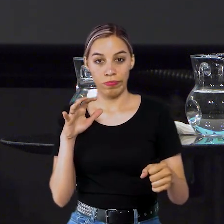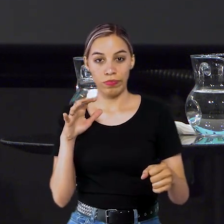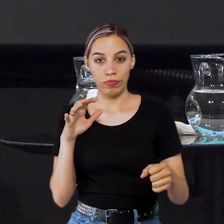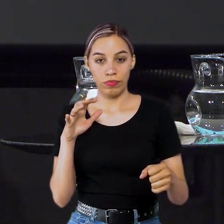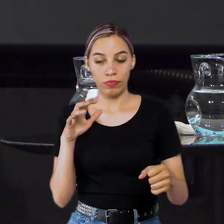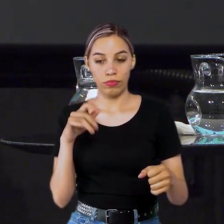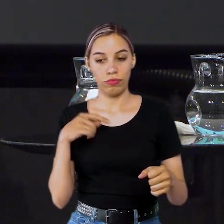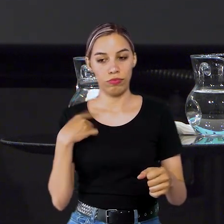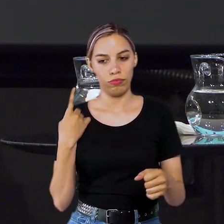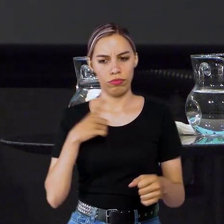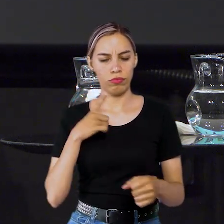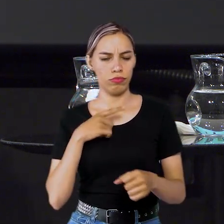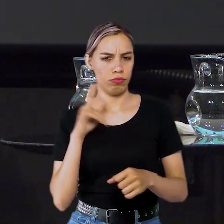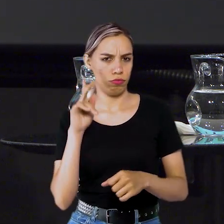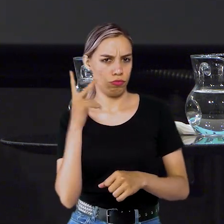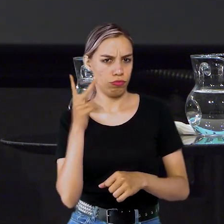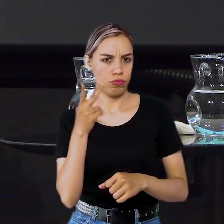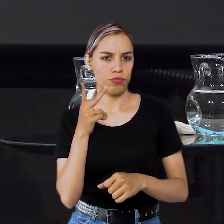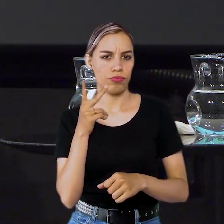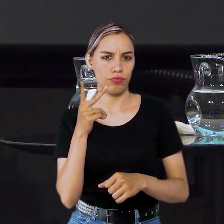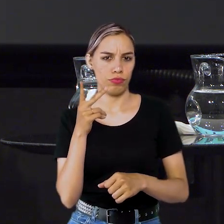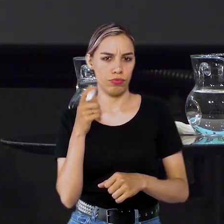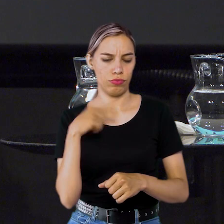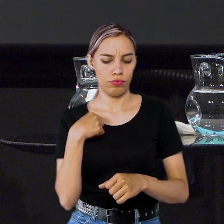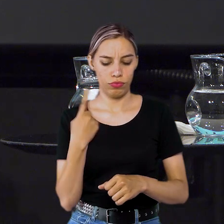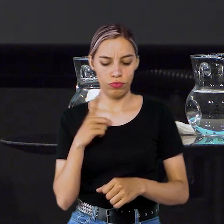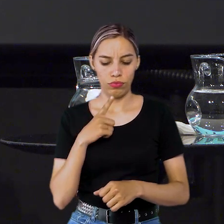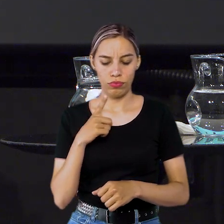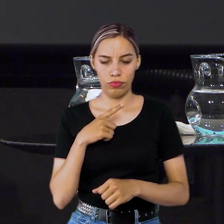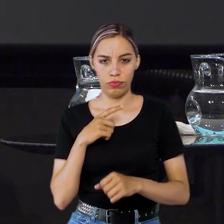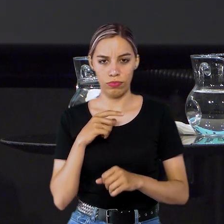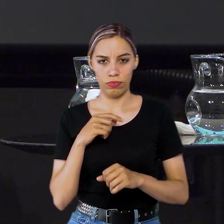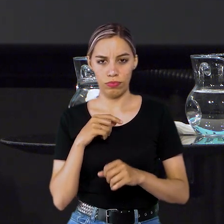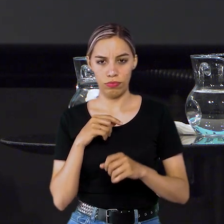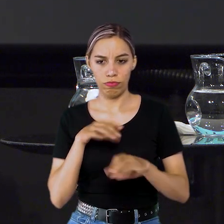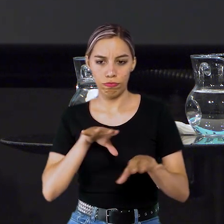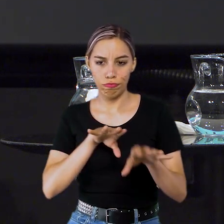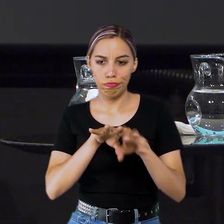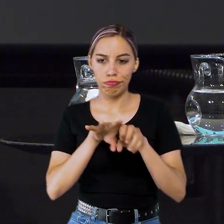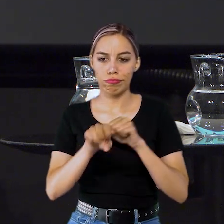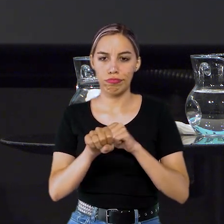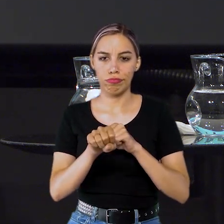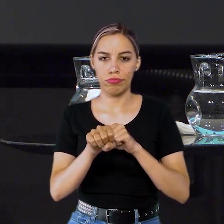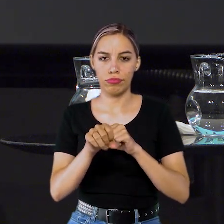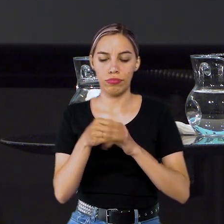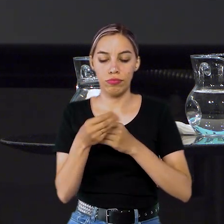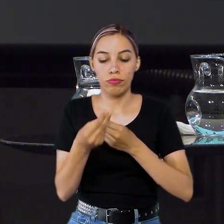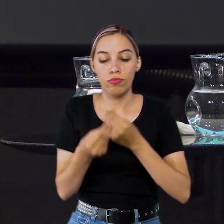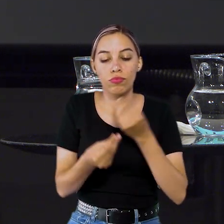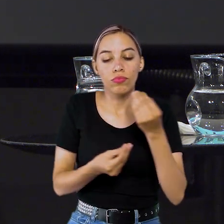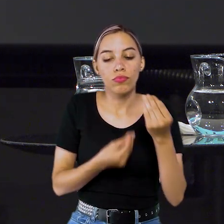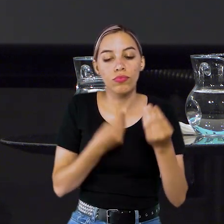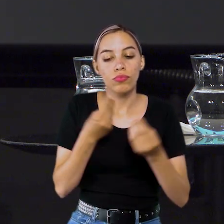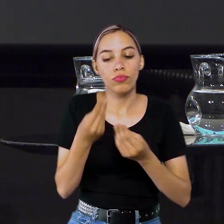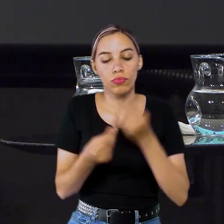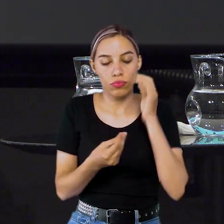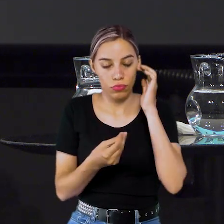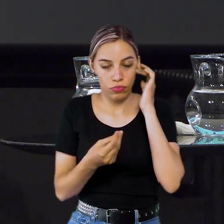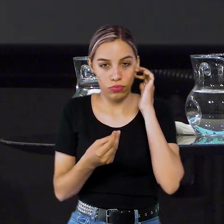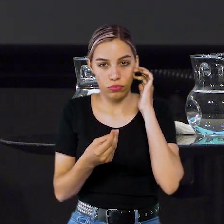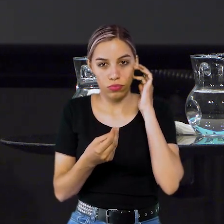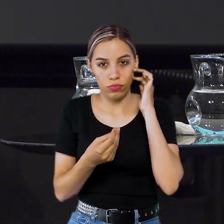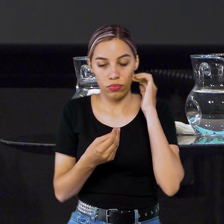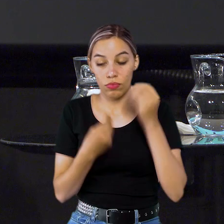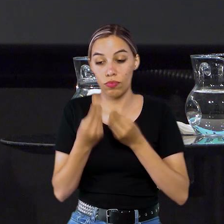nós temos a nossa história, a formação, né? Como foi como